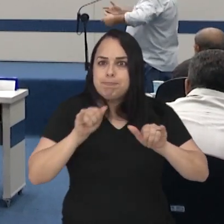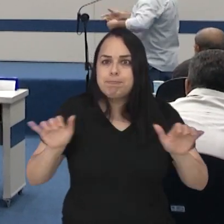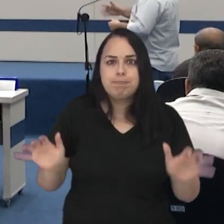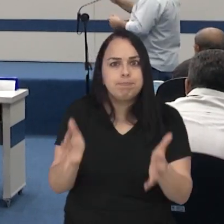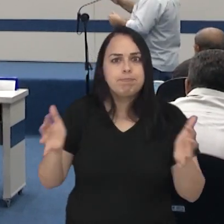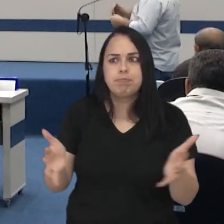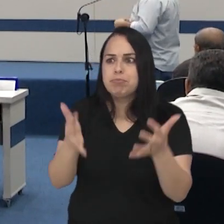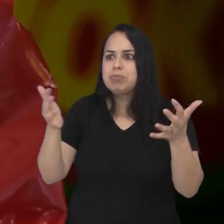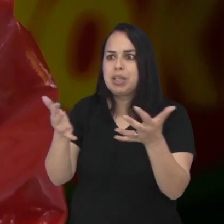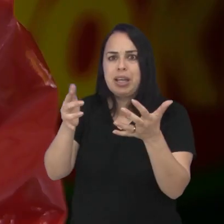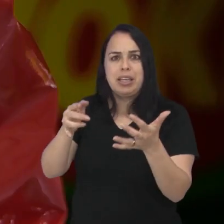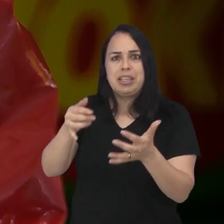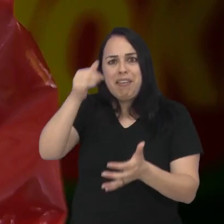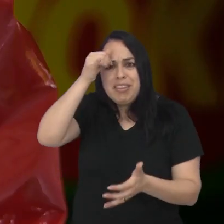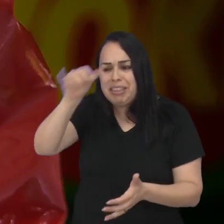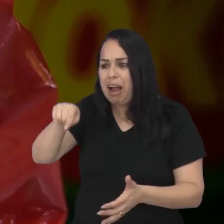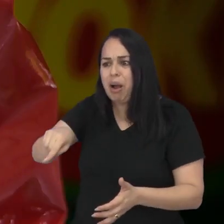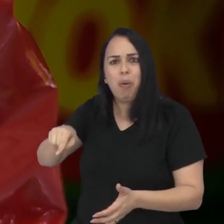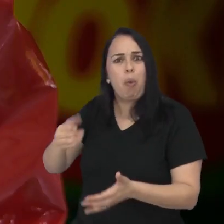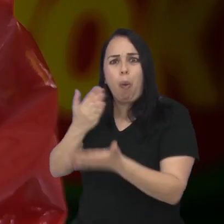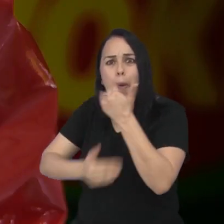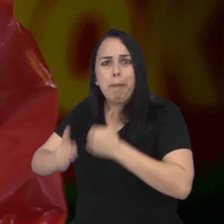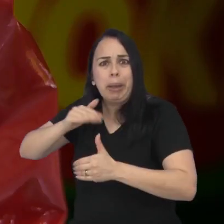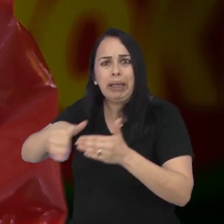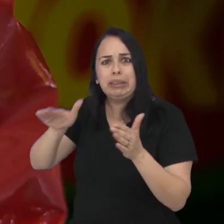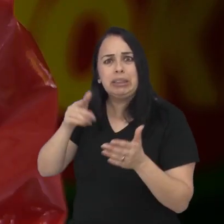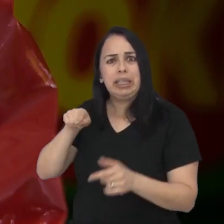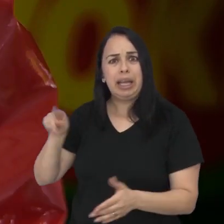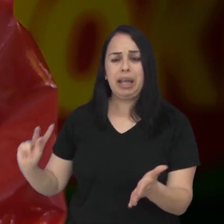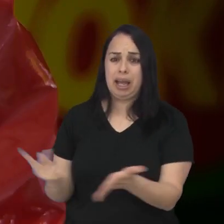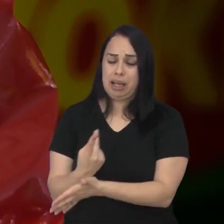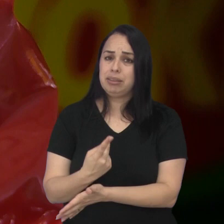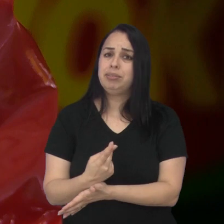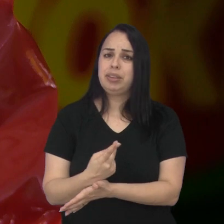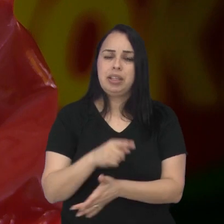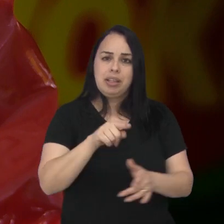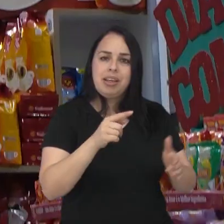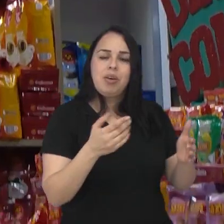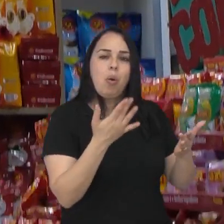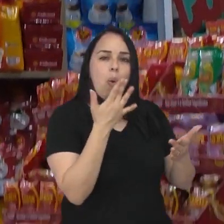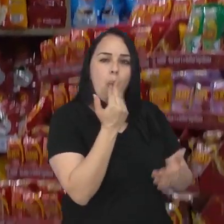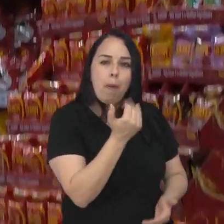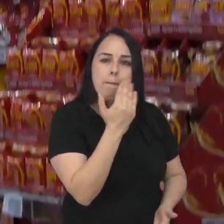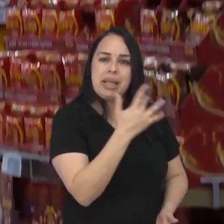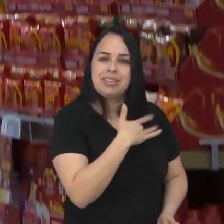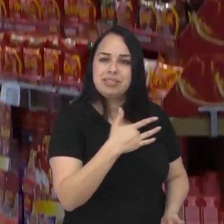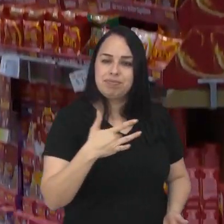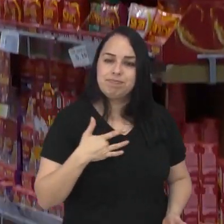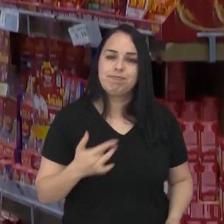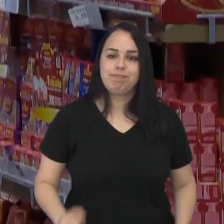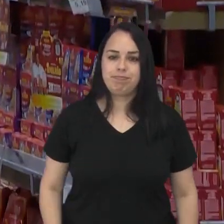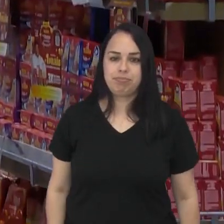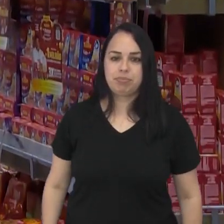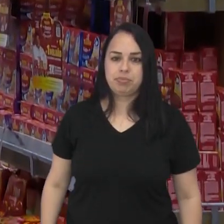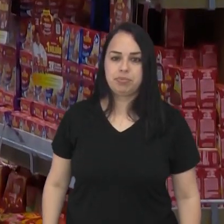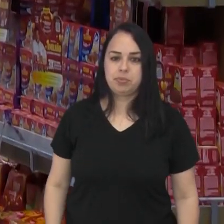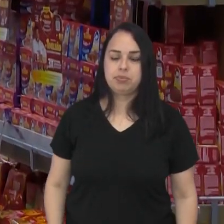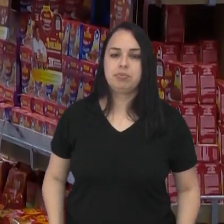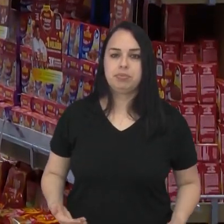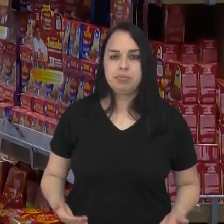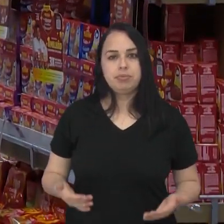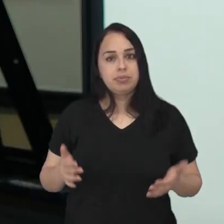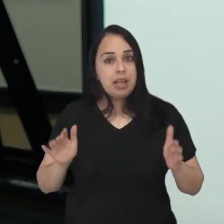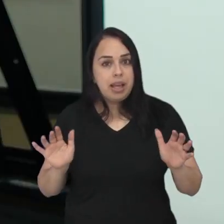desse cenário hoje e impedir que o consumo excessivo de alimentos industrializados se torne um problema de saúde pública